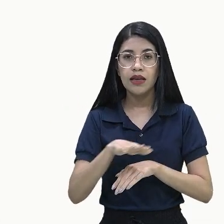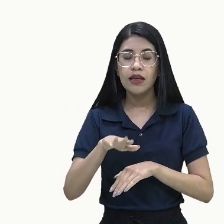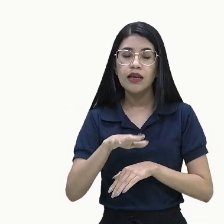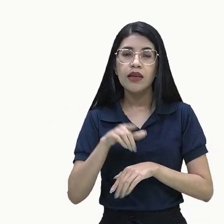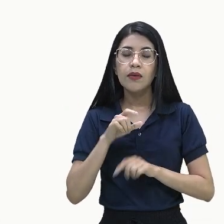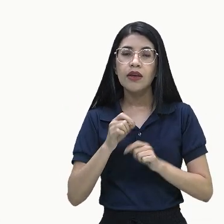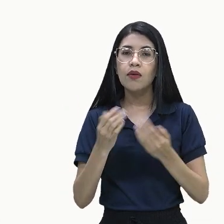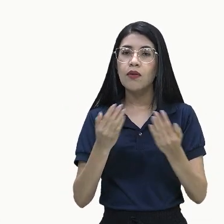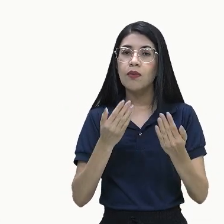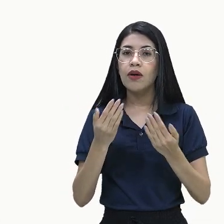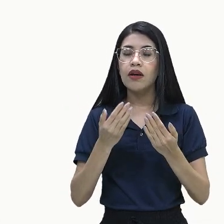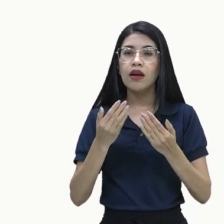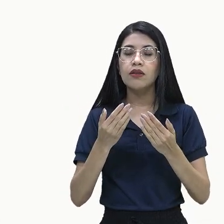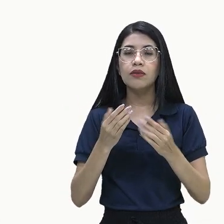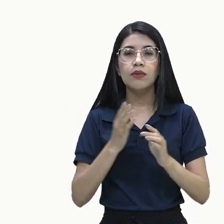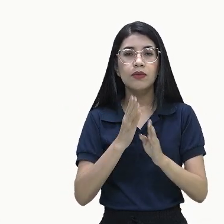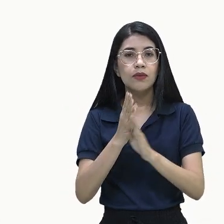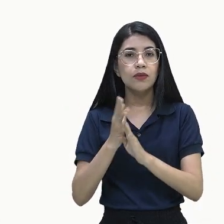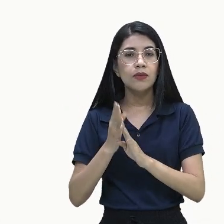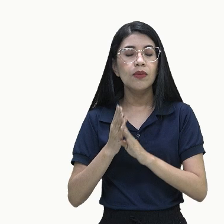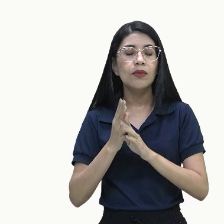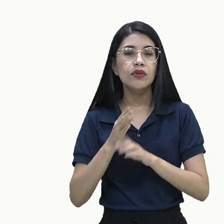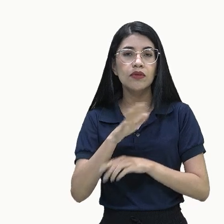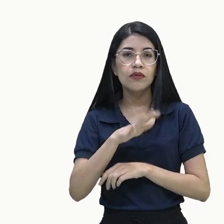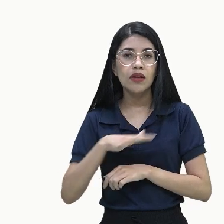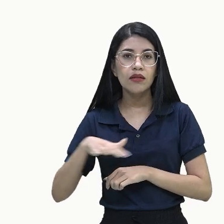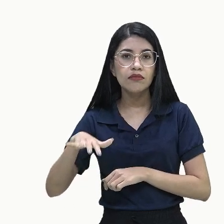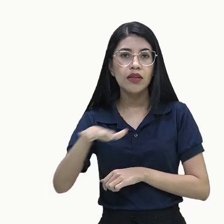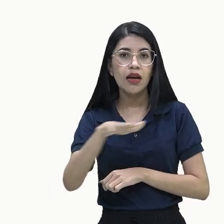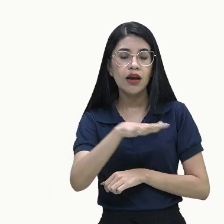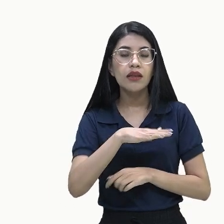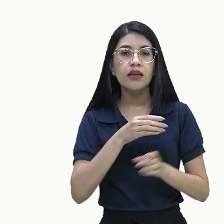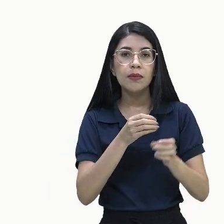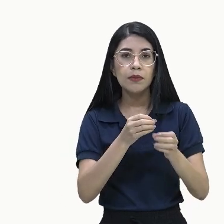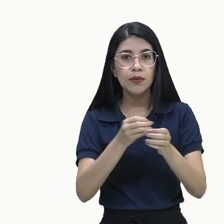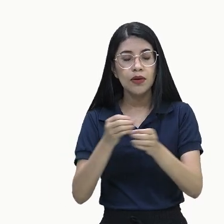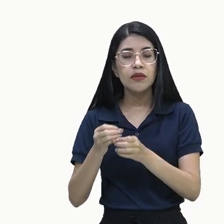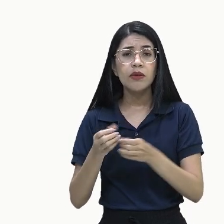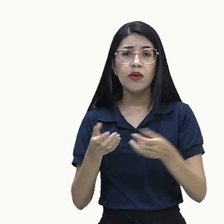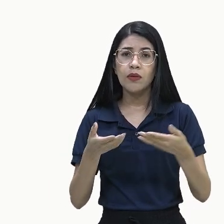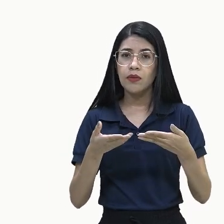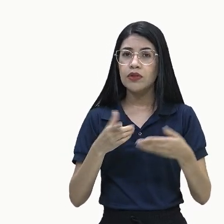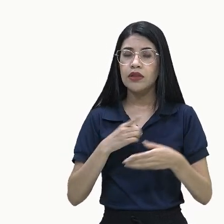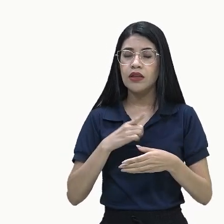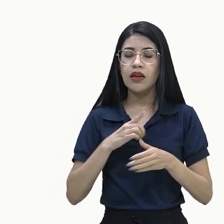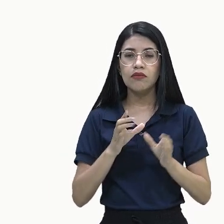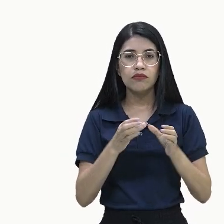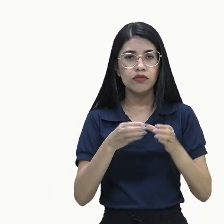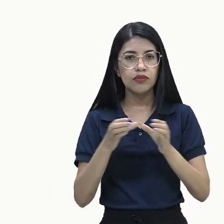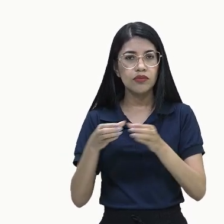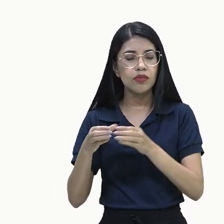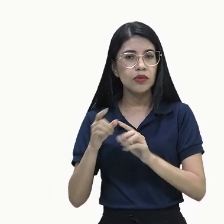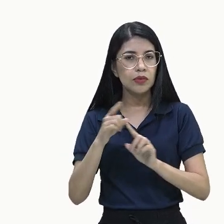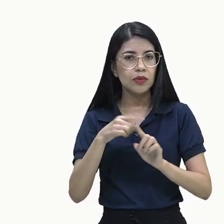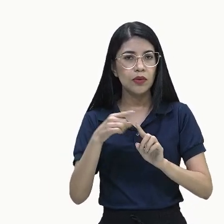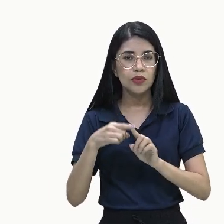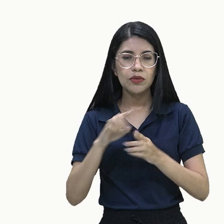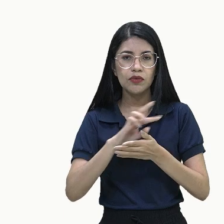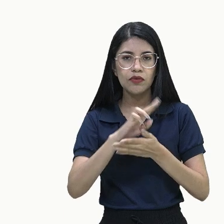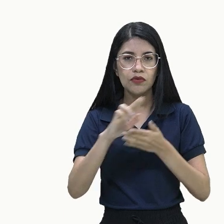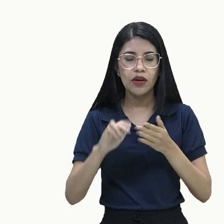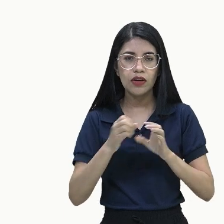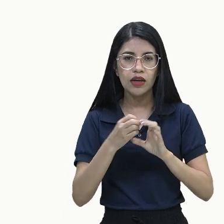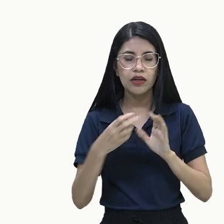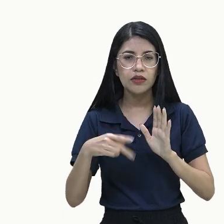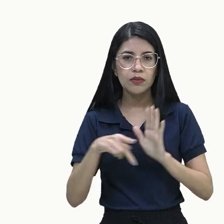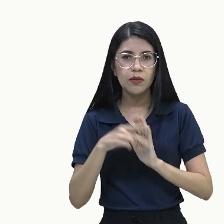que os que são encontrados aqui ao seu redor. Hoje a gente já tem, né, toda uma classificação do relevo do Brasil,